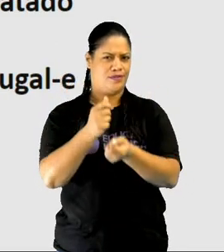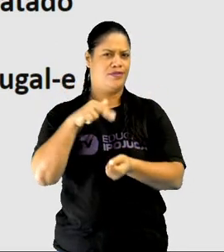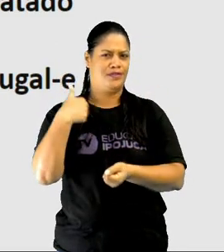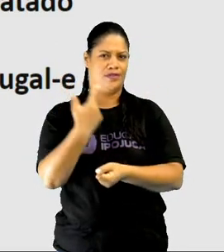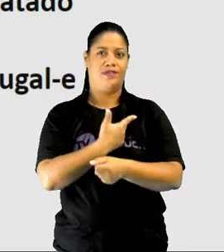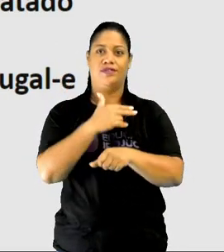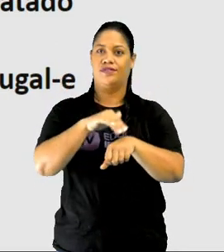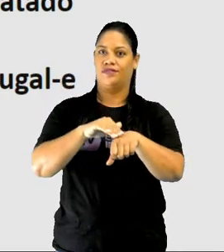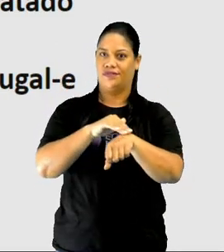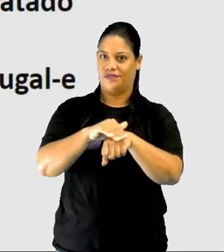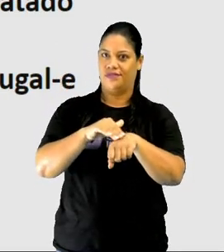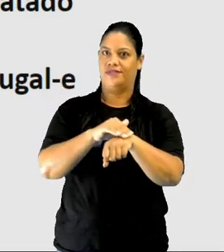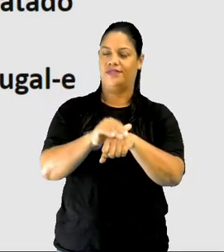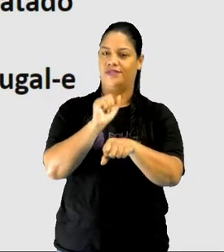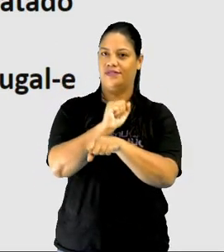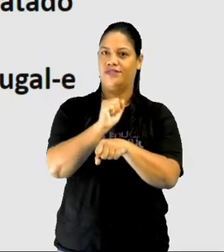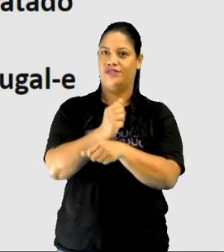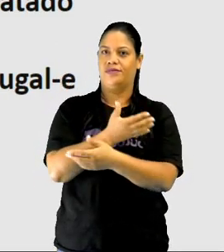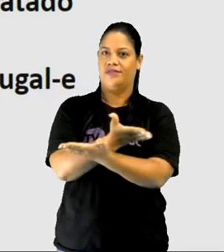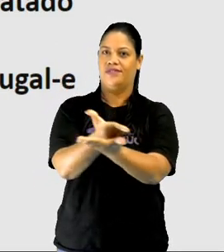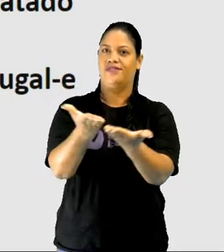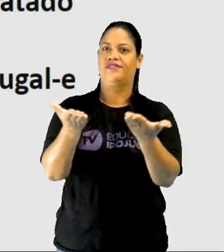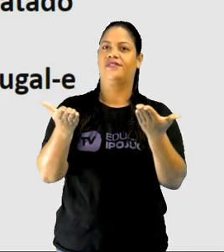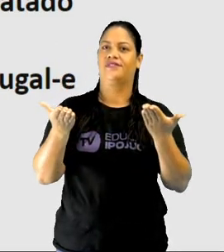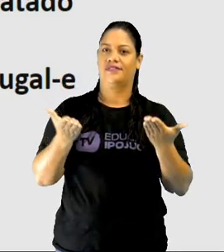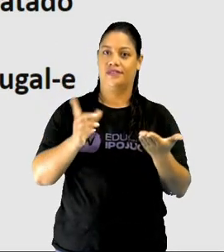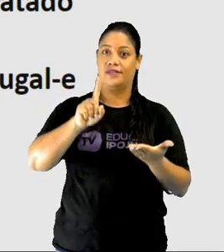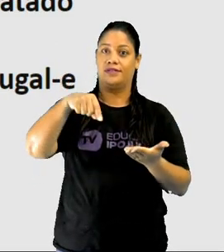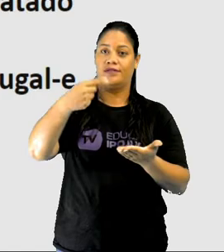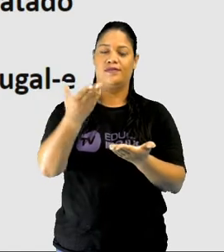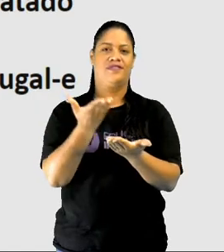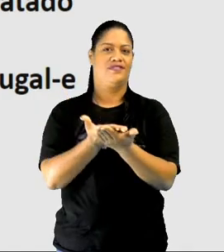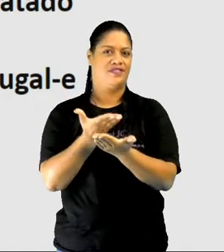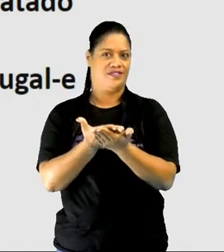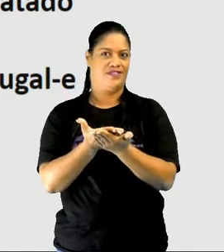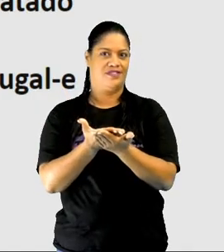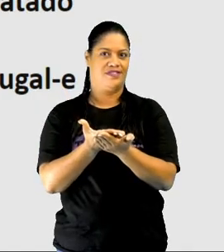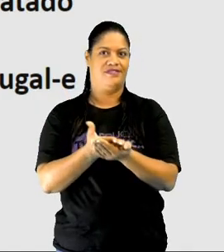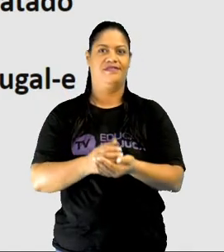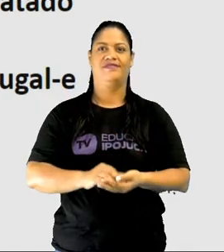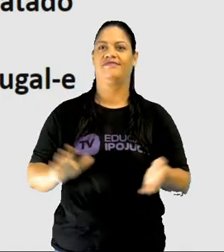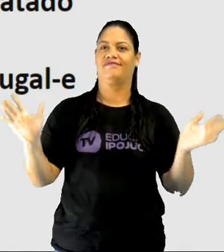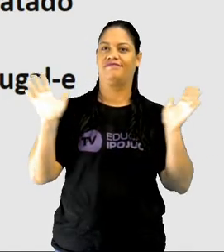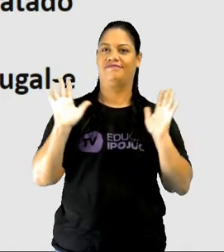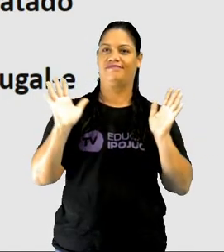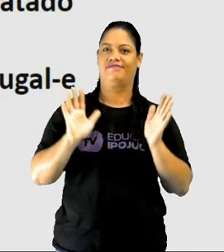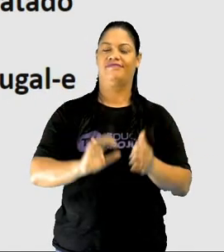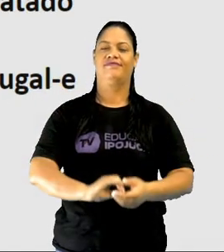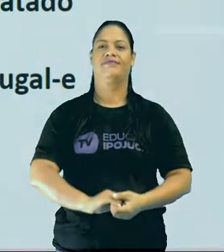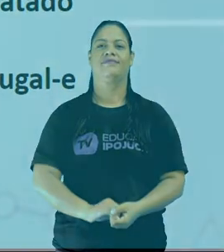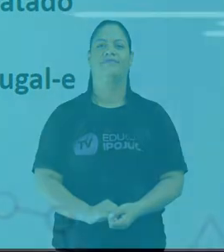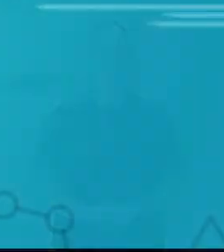conversou e eu aguardo vocês na nossa próxima aula. Valeu!